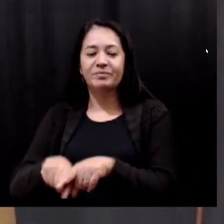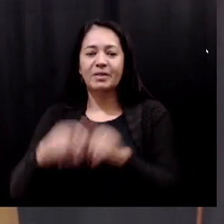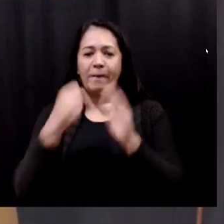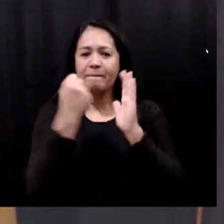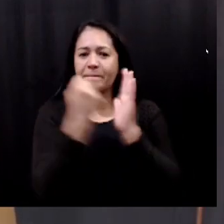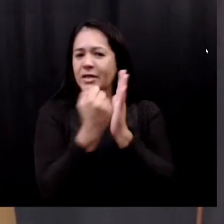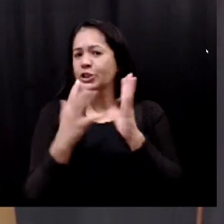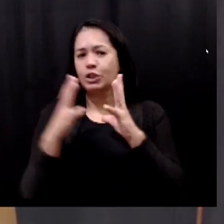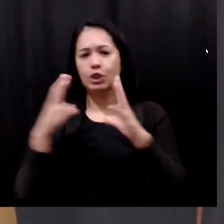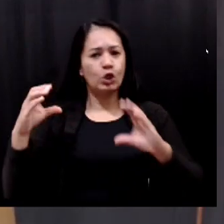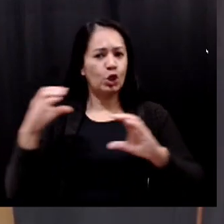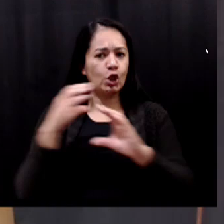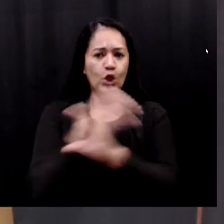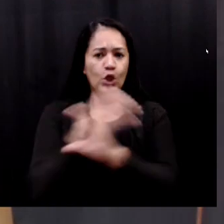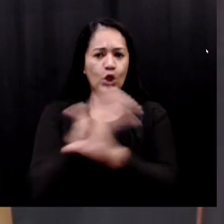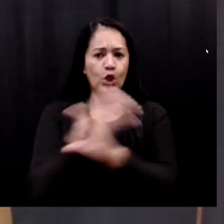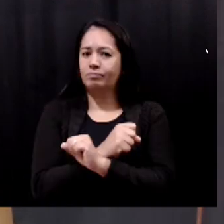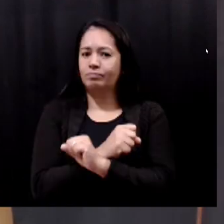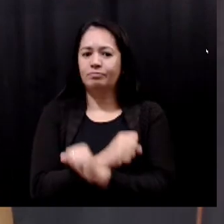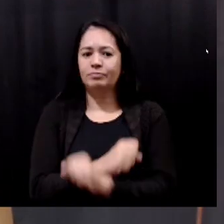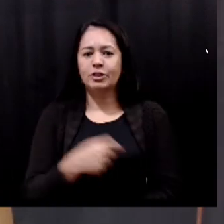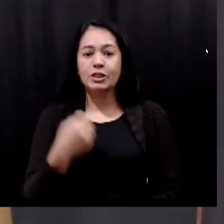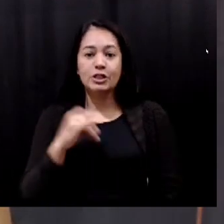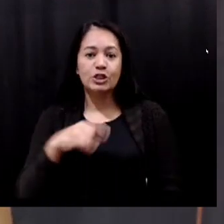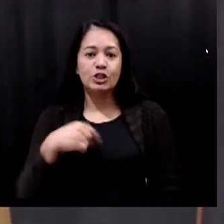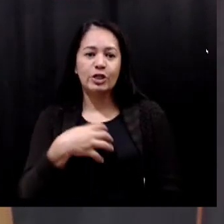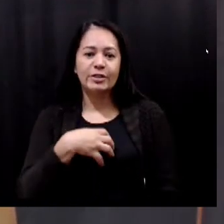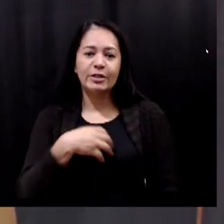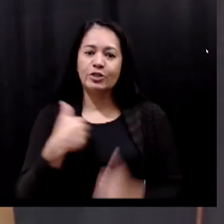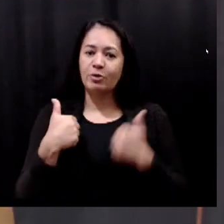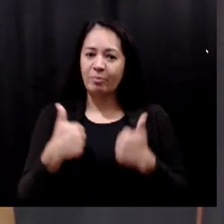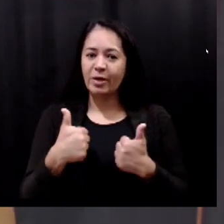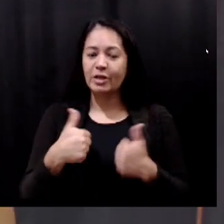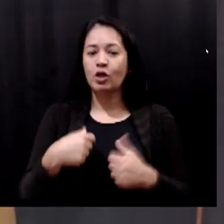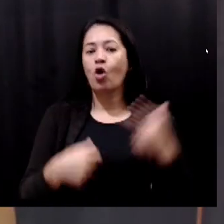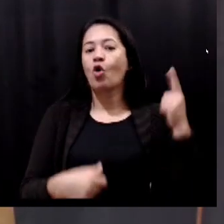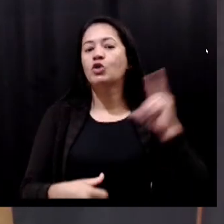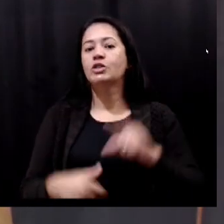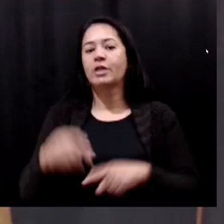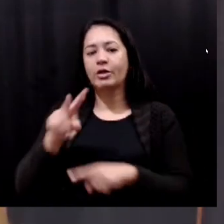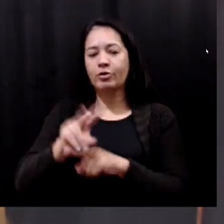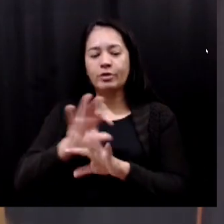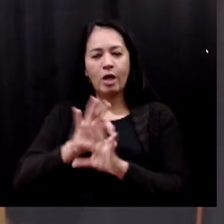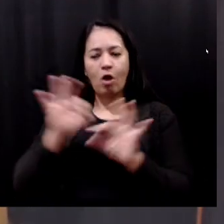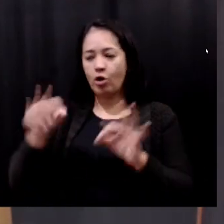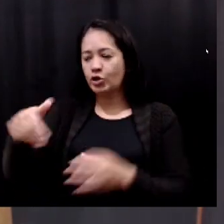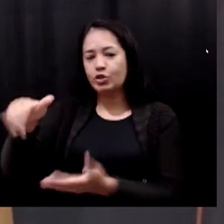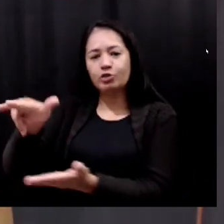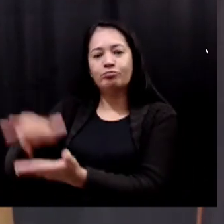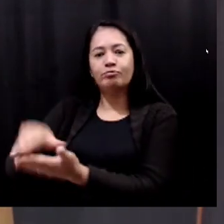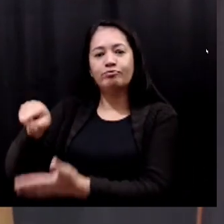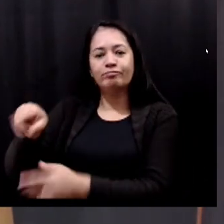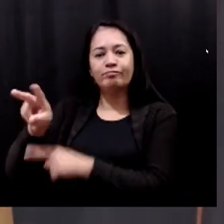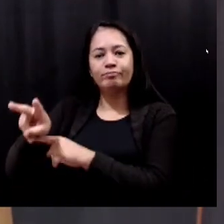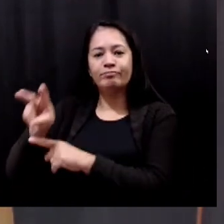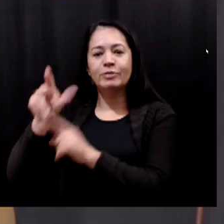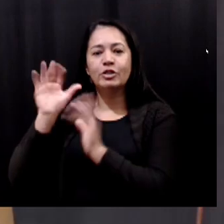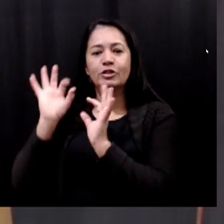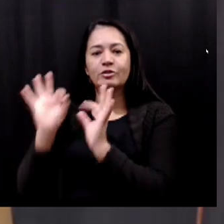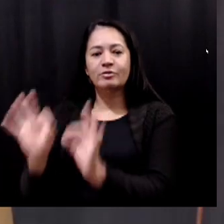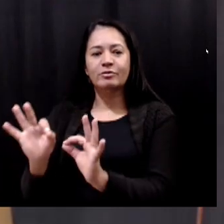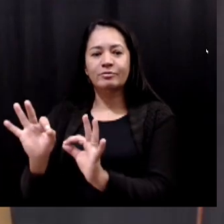Se a gente está bem, a gente consegue cuidar bem do outro. Se a gente não está bem, a gente só consegue cuidar não bem do outro.